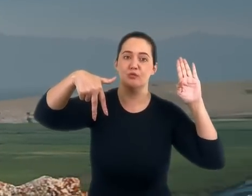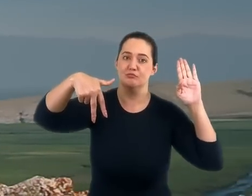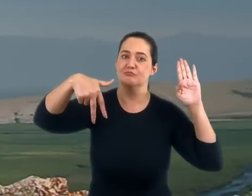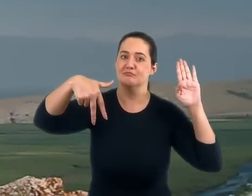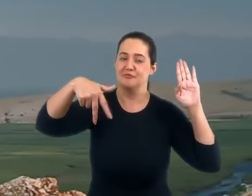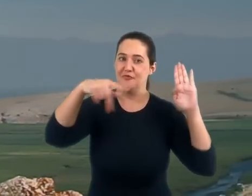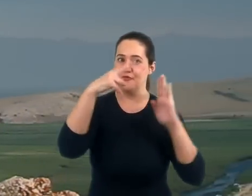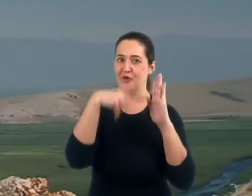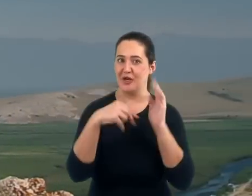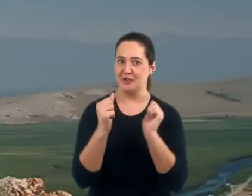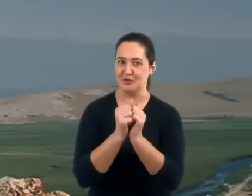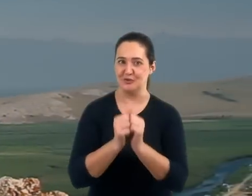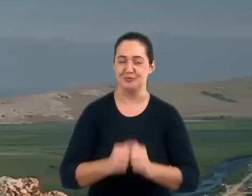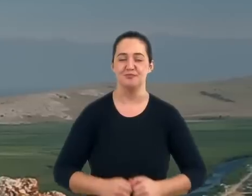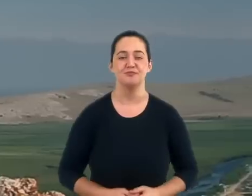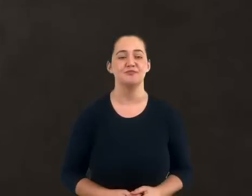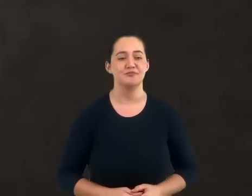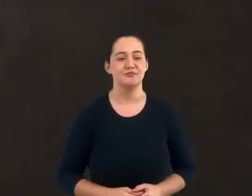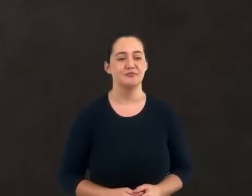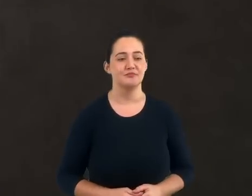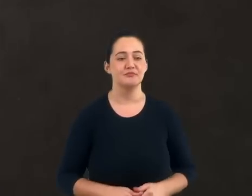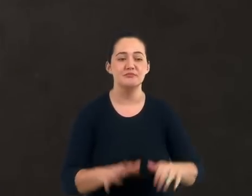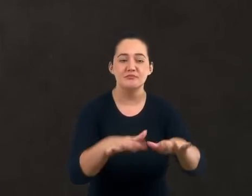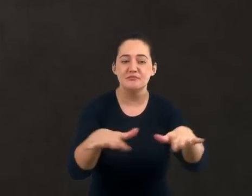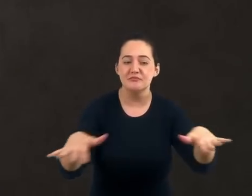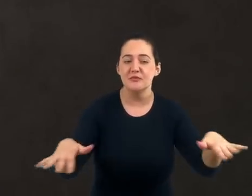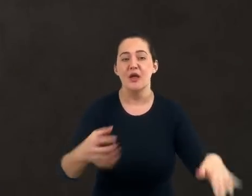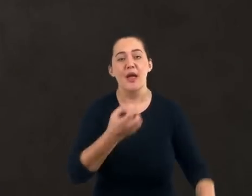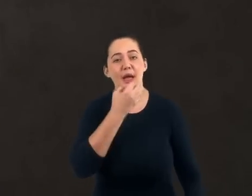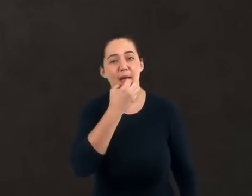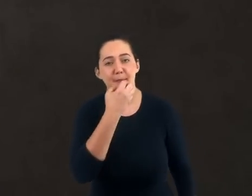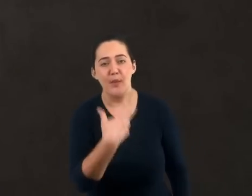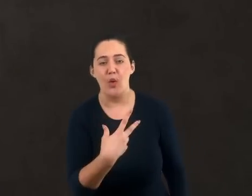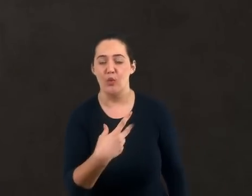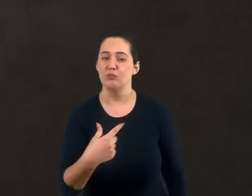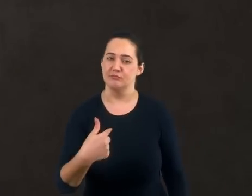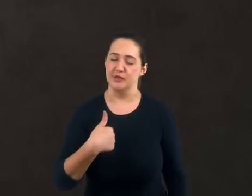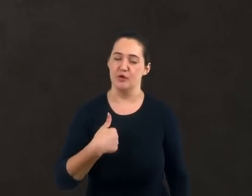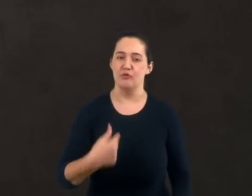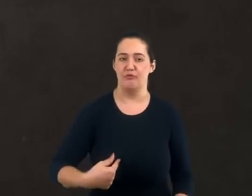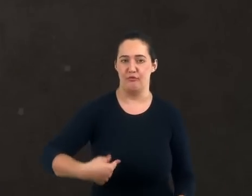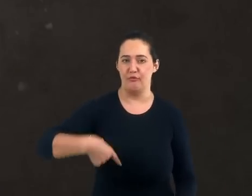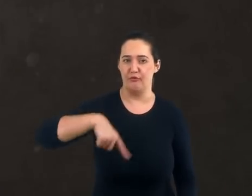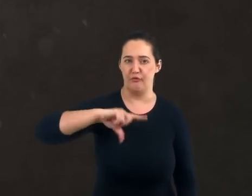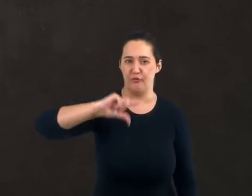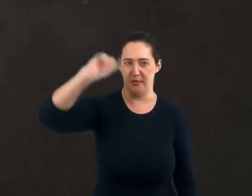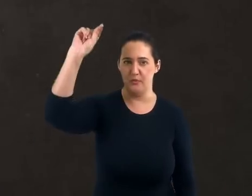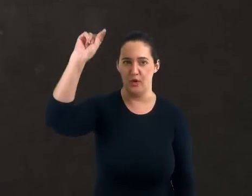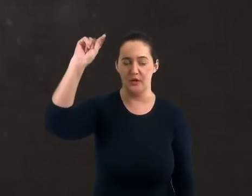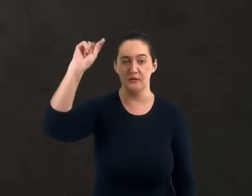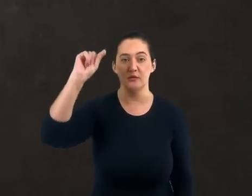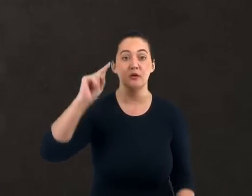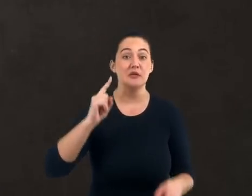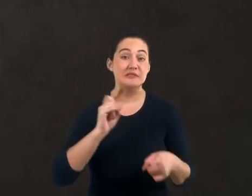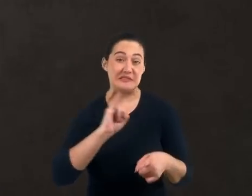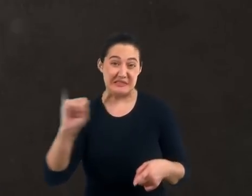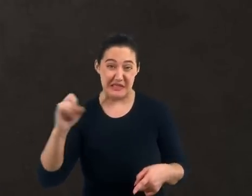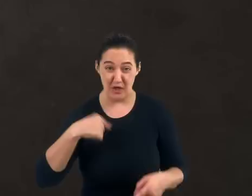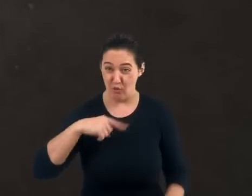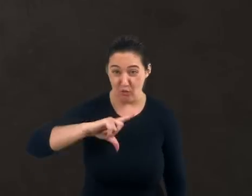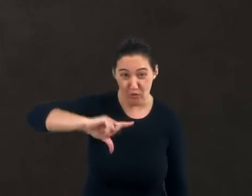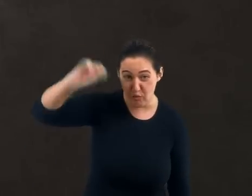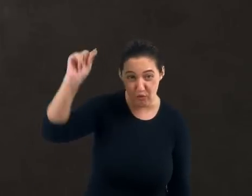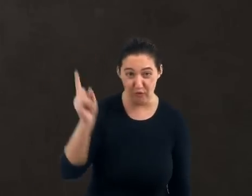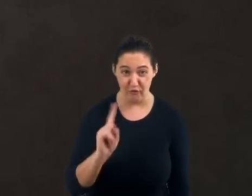muito importante. Eu vou ler para você aqui. É para a sua vantagem que eu vá embora, disse Jesus. Se eu não